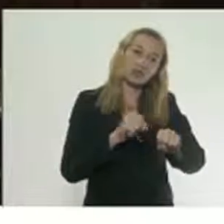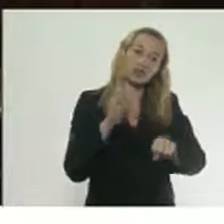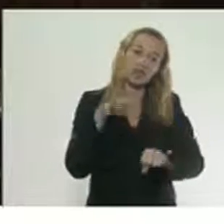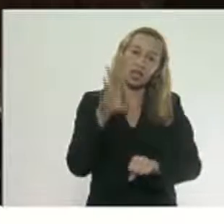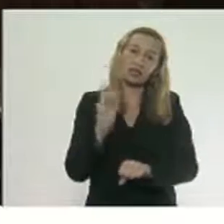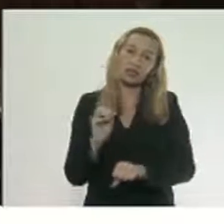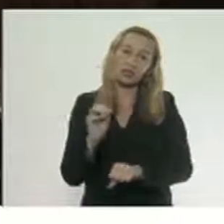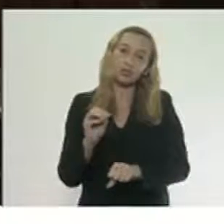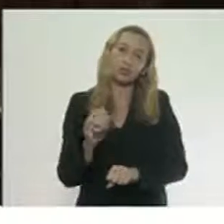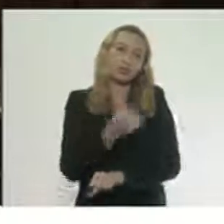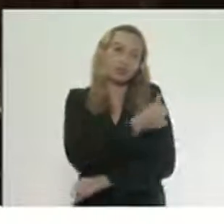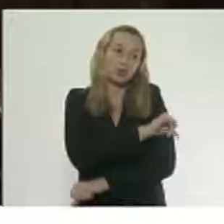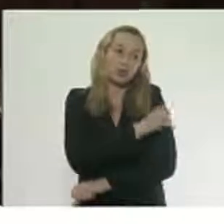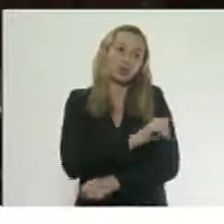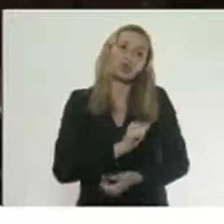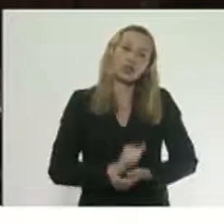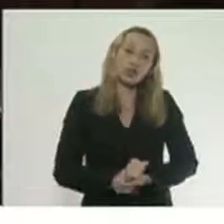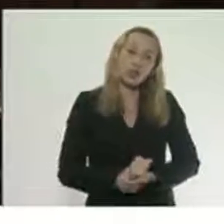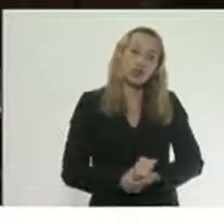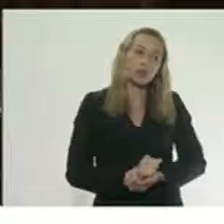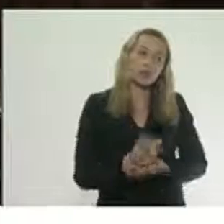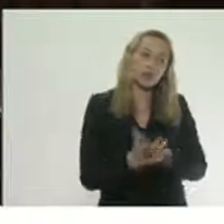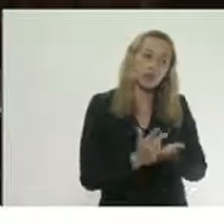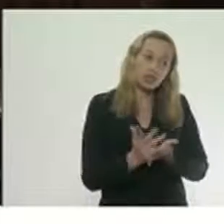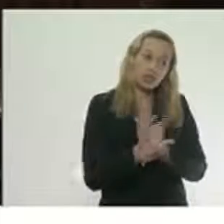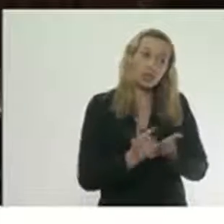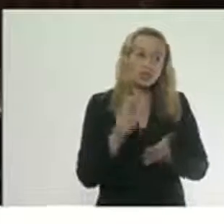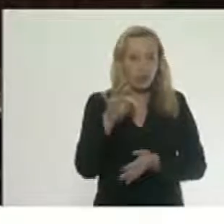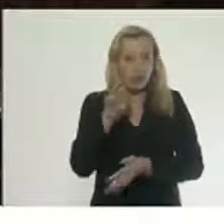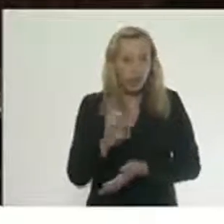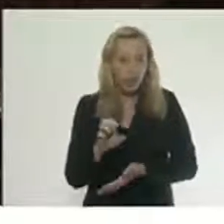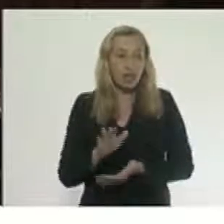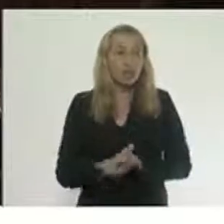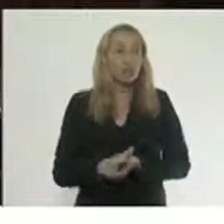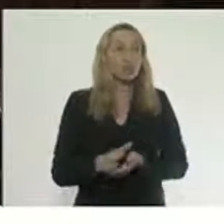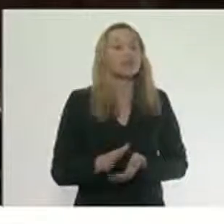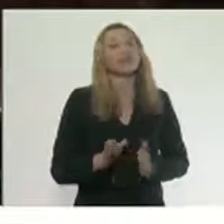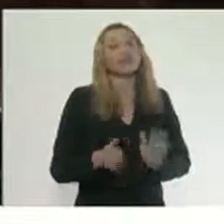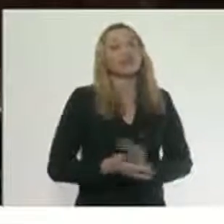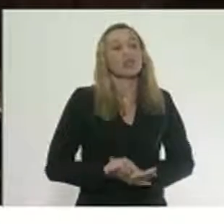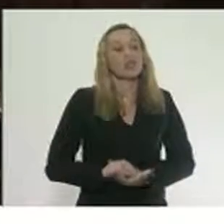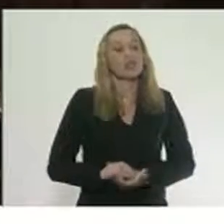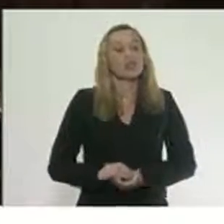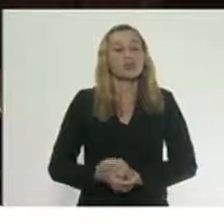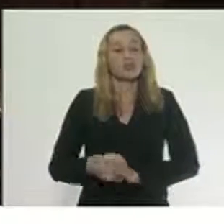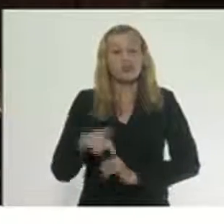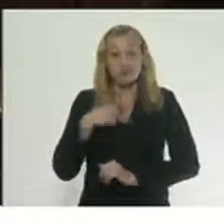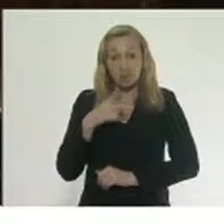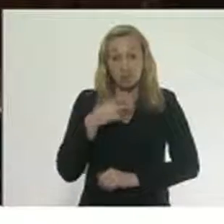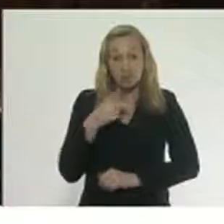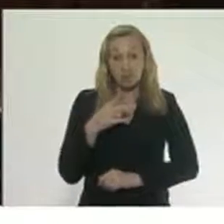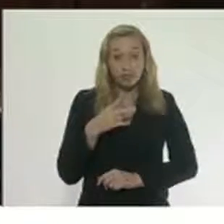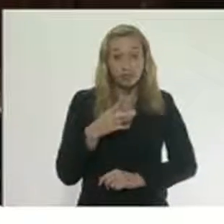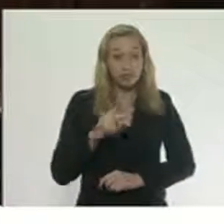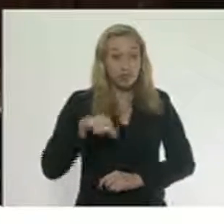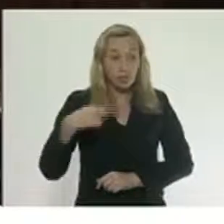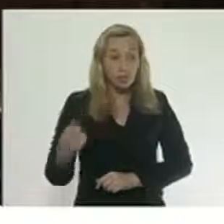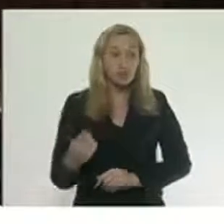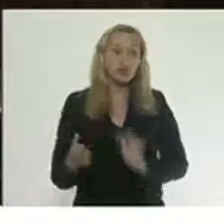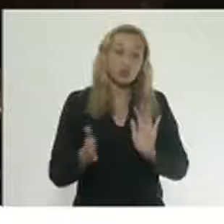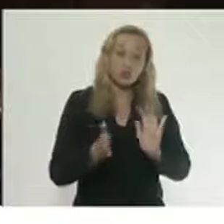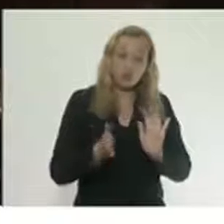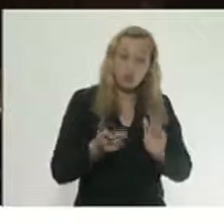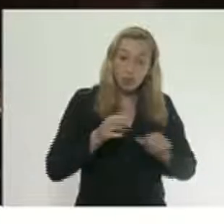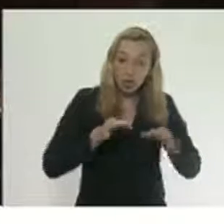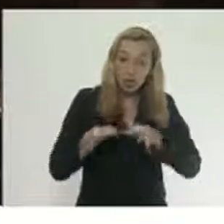de Janeiro, que é o redesenho da FAETEC. Portanto, faço aqui uma primeira provocação desta tribuna, depois do projeto protocolado,